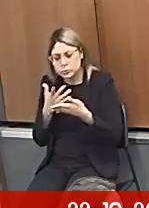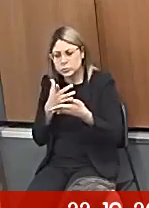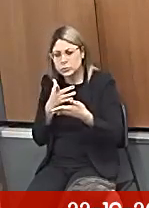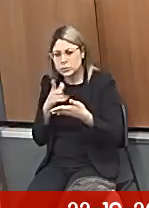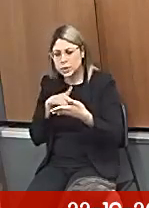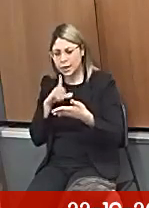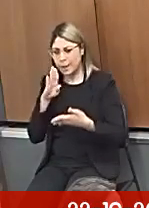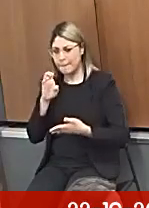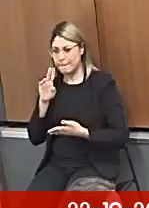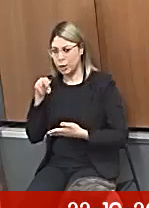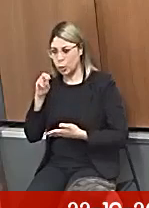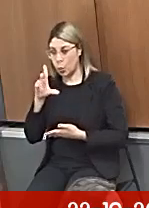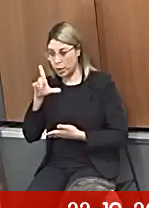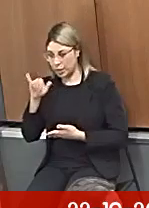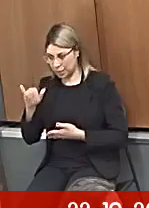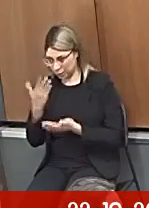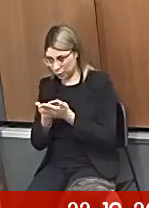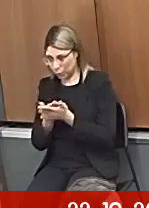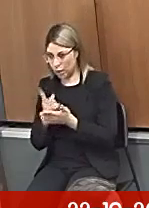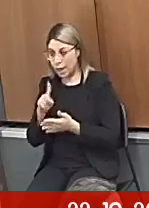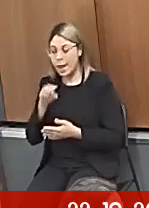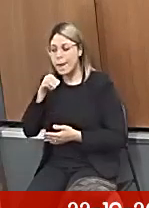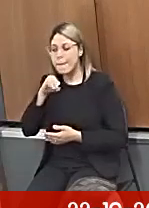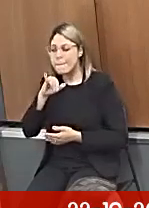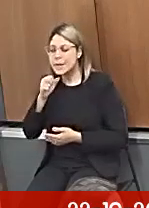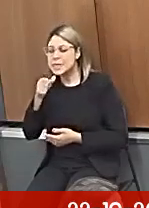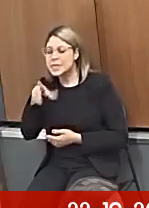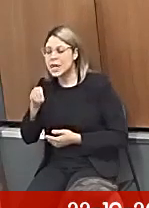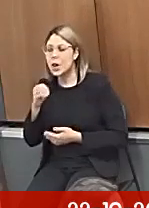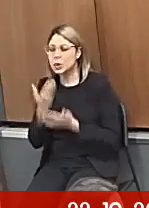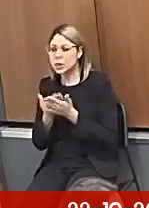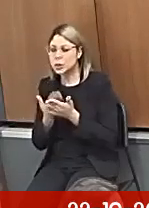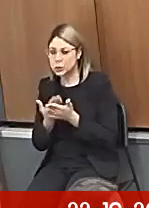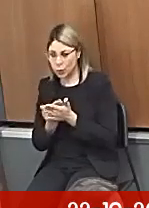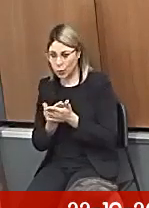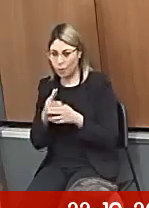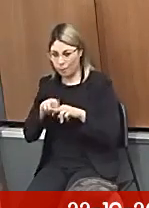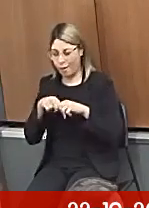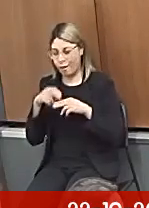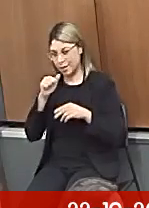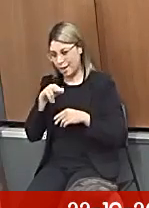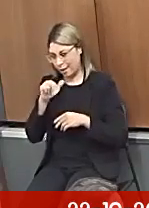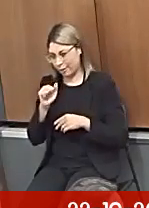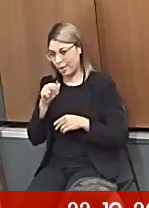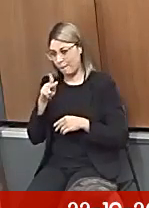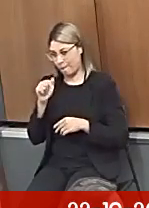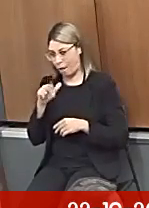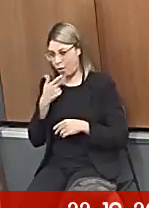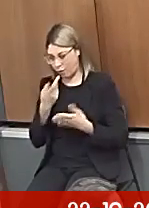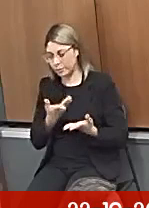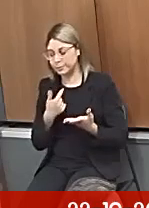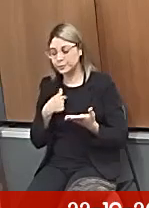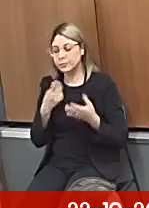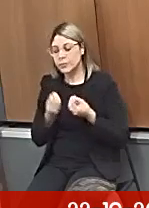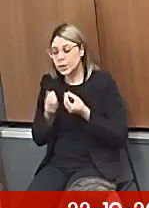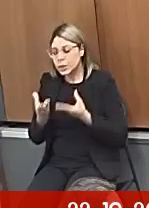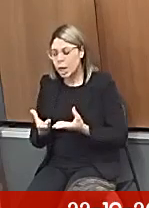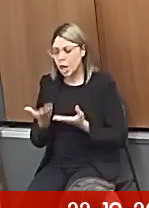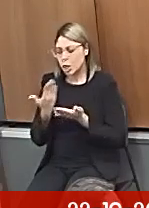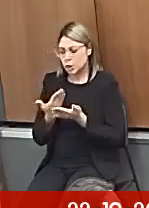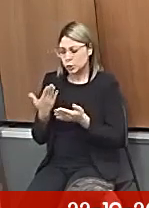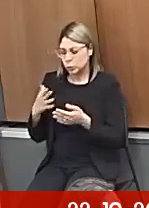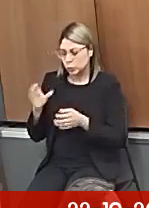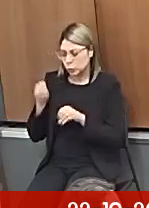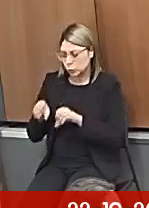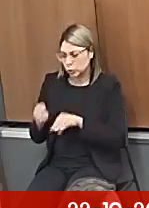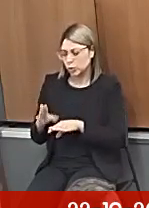abre o Bernoulli, você coloca assim, missão da escola. Eu peguei o Bernoulli pelo relato da Ana Paula. Oferecer educação de alto nível por